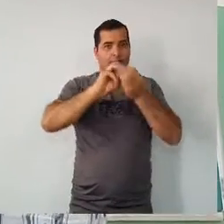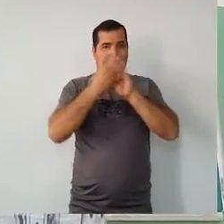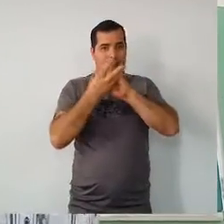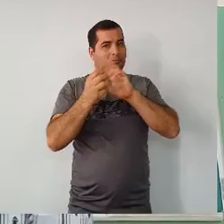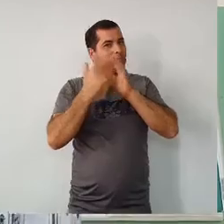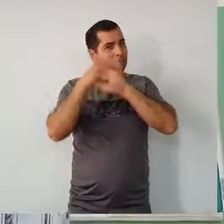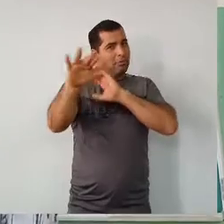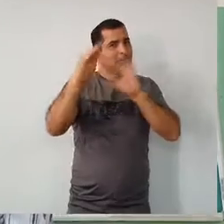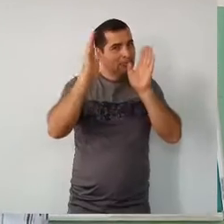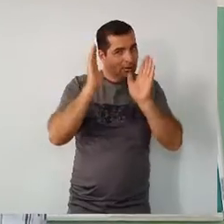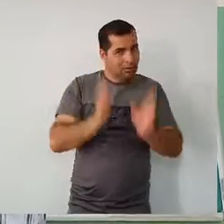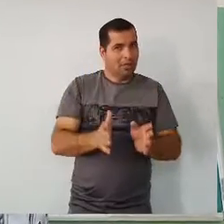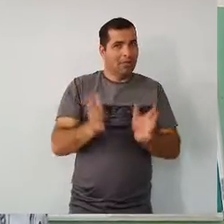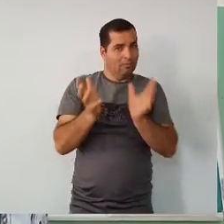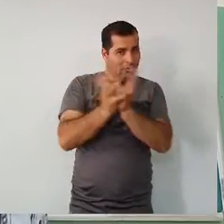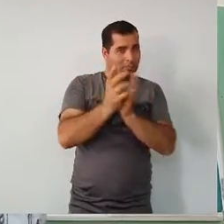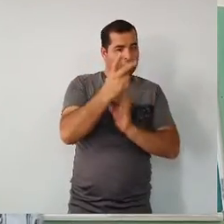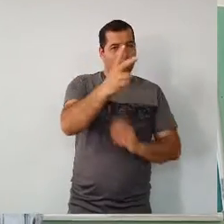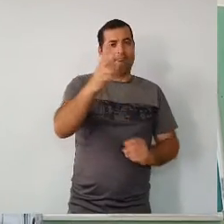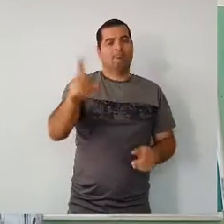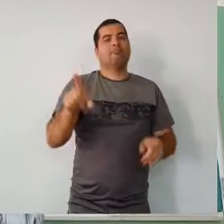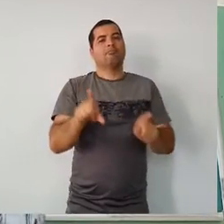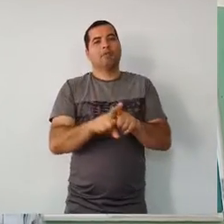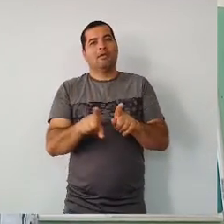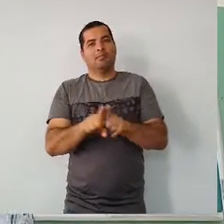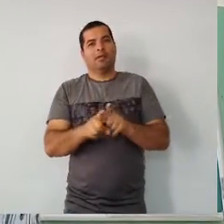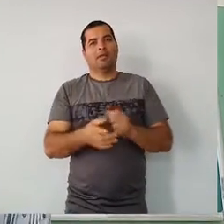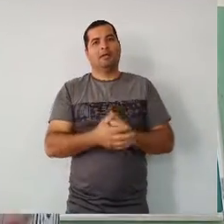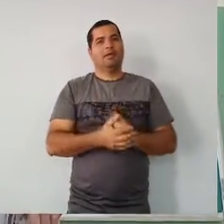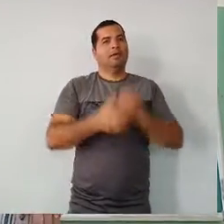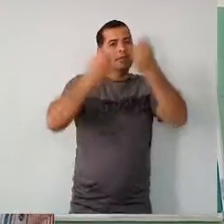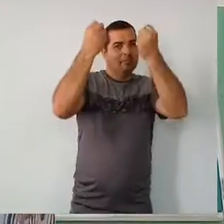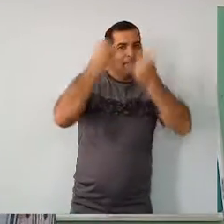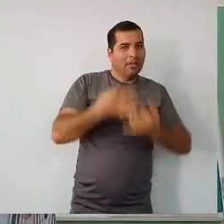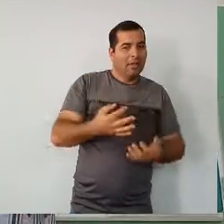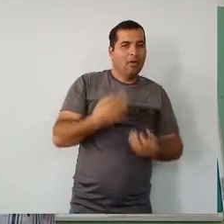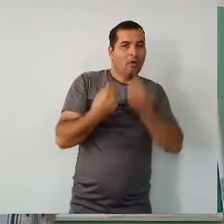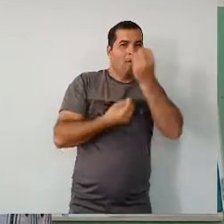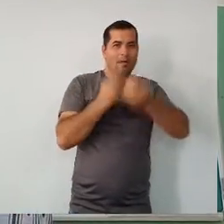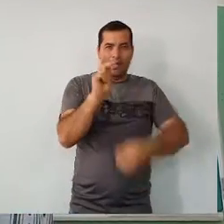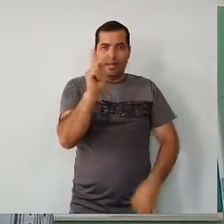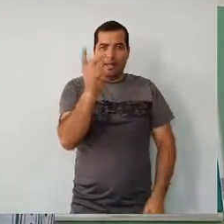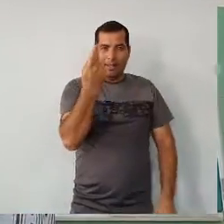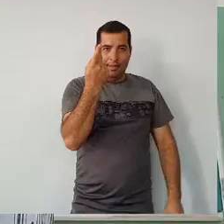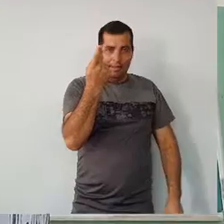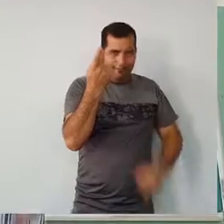por WhatsApp no grupo de vocês, que vão tratar sobre a letra H.